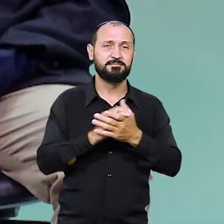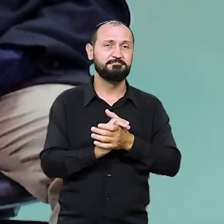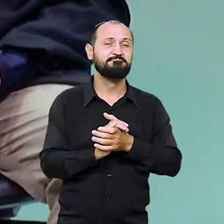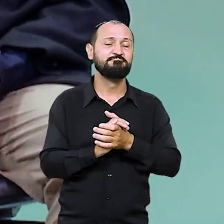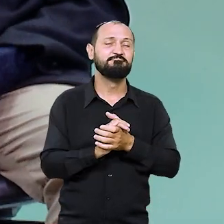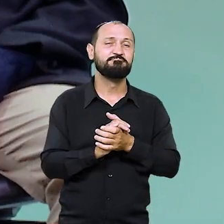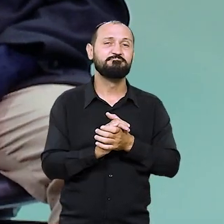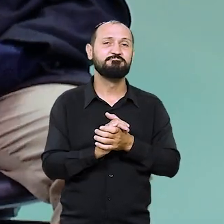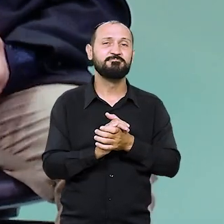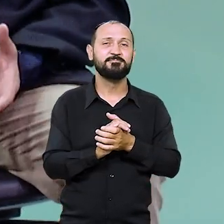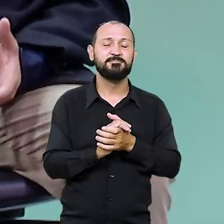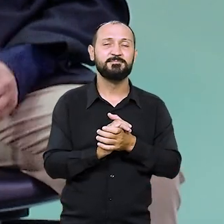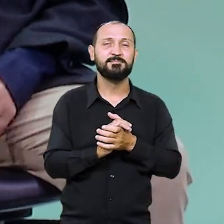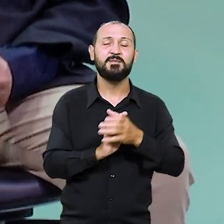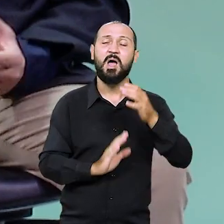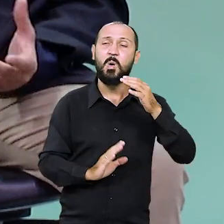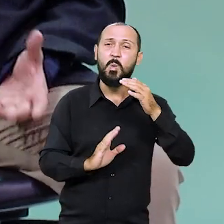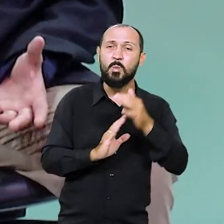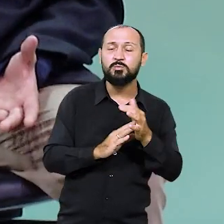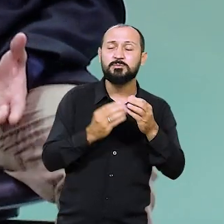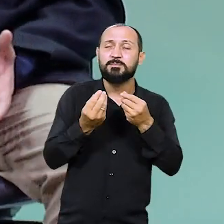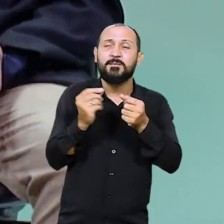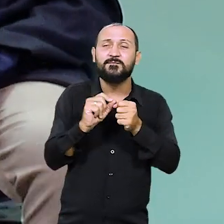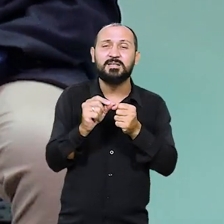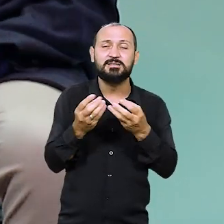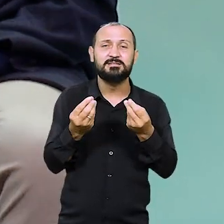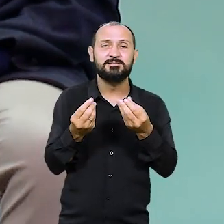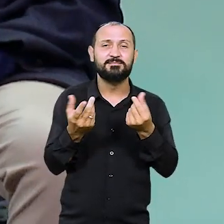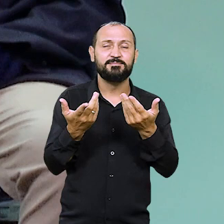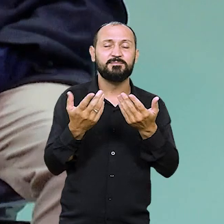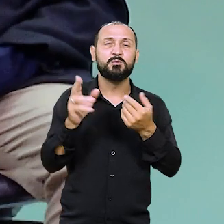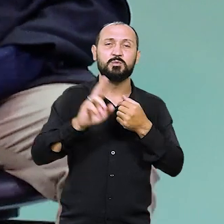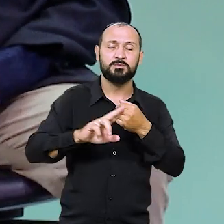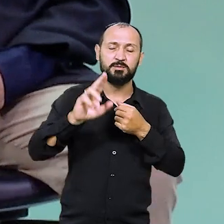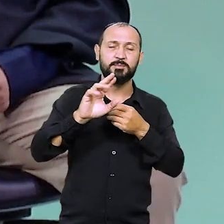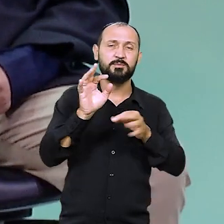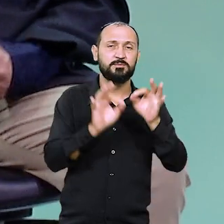como uma medida extrema, uma última ratio, né, como a gente diz no direito,